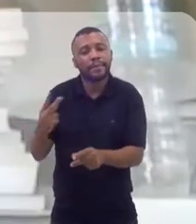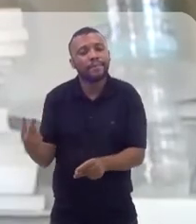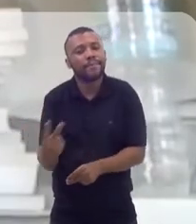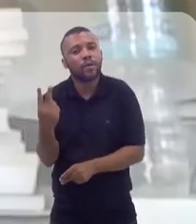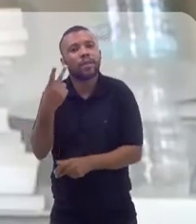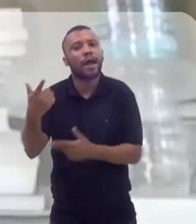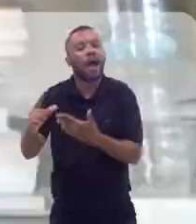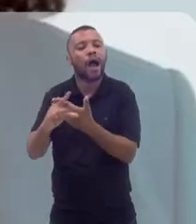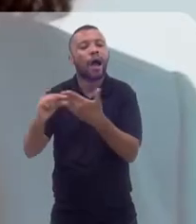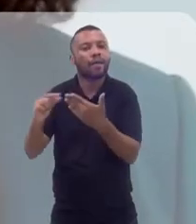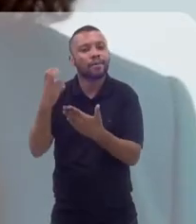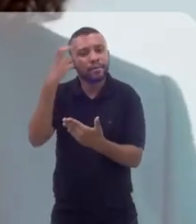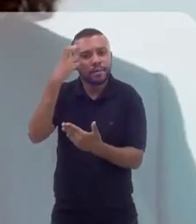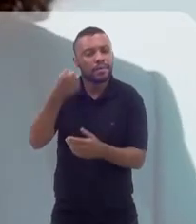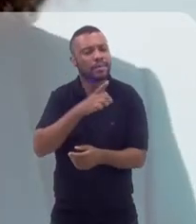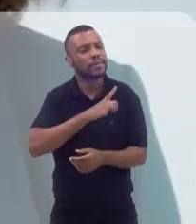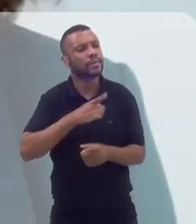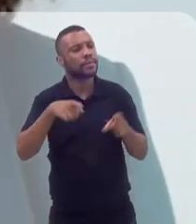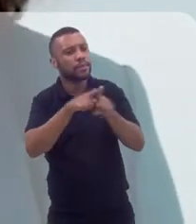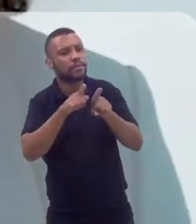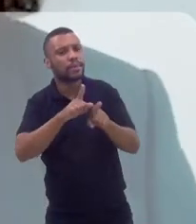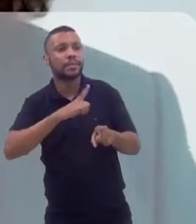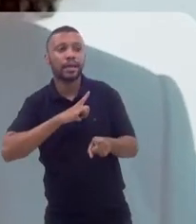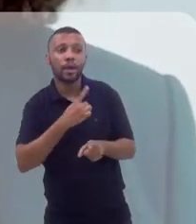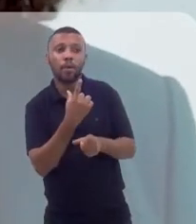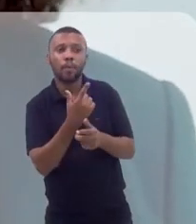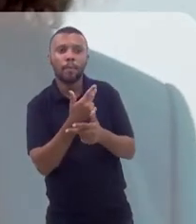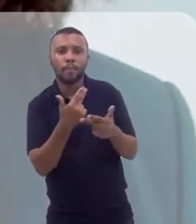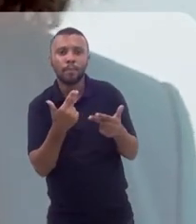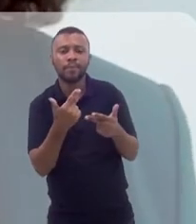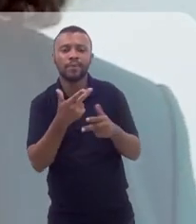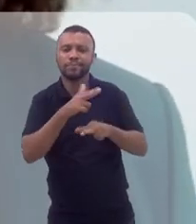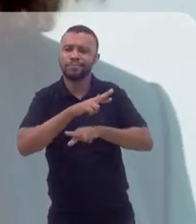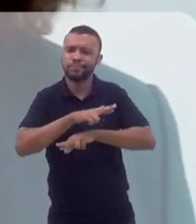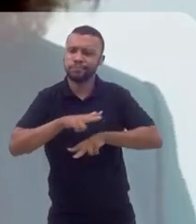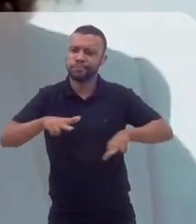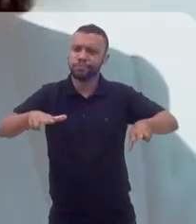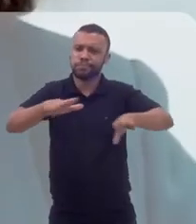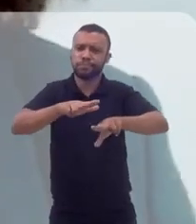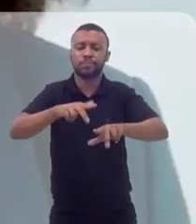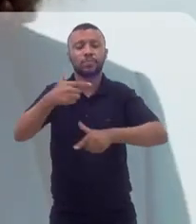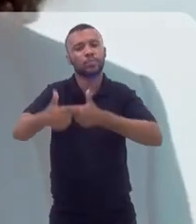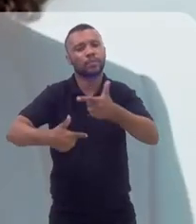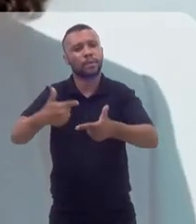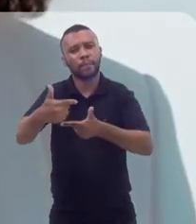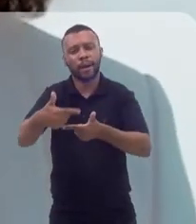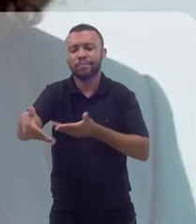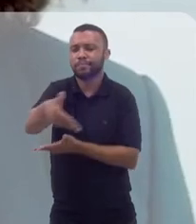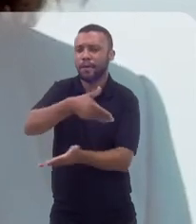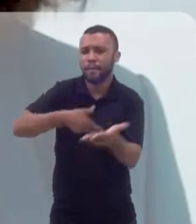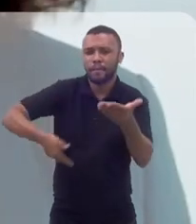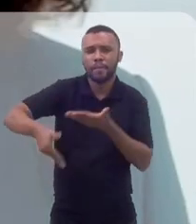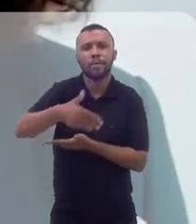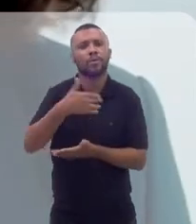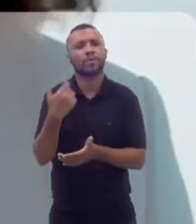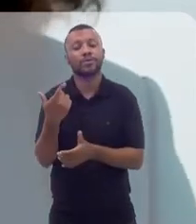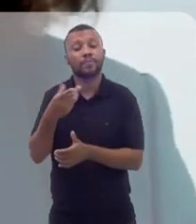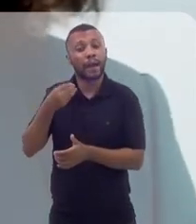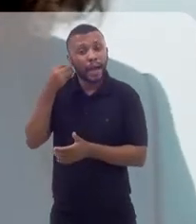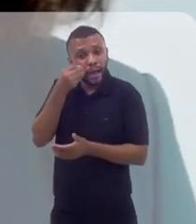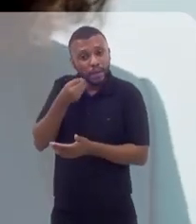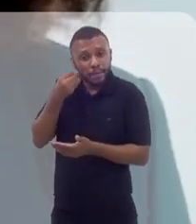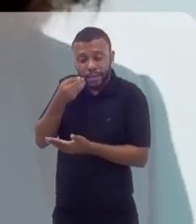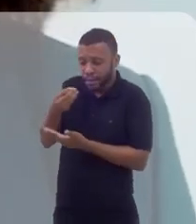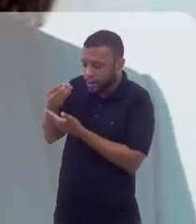propriedade intelectual. E nem uma universidade, né? Você já citou a Disney, aí hoje em dia tem a Universidade Disney, eles têm todo um trabalho de